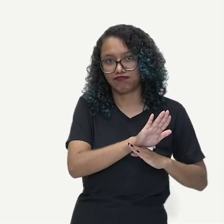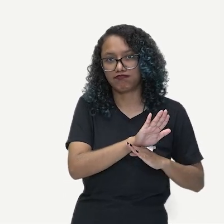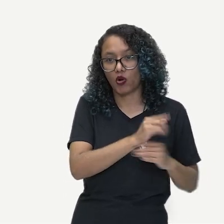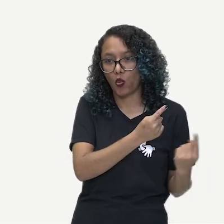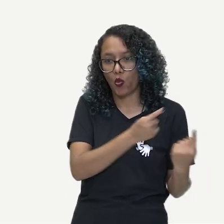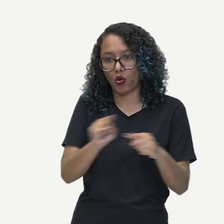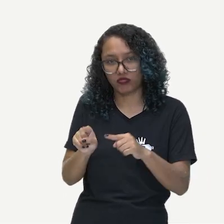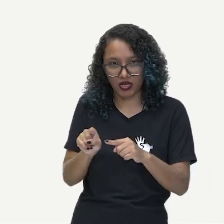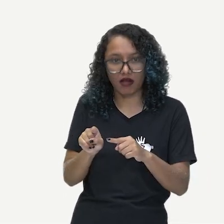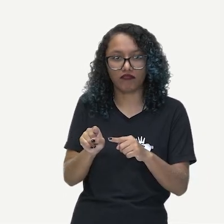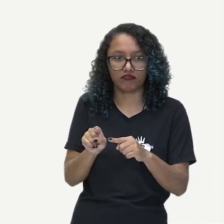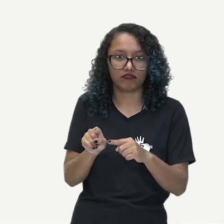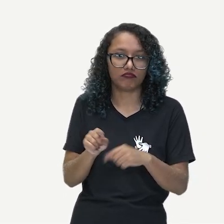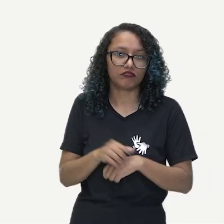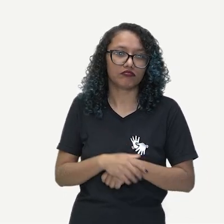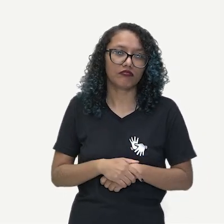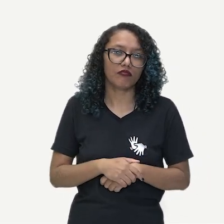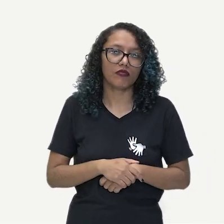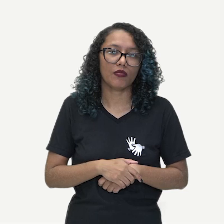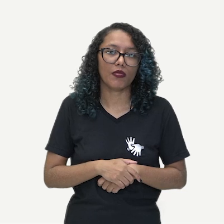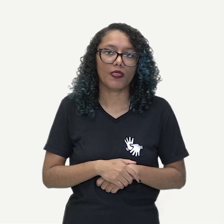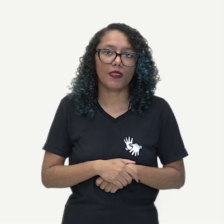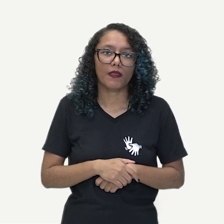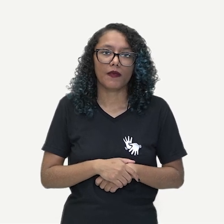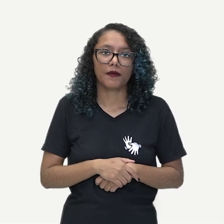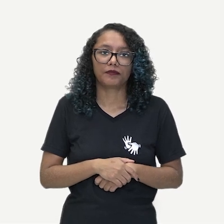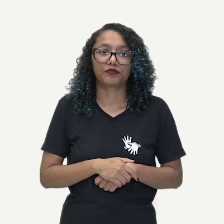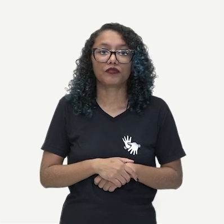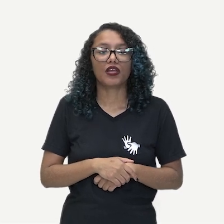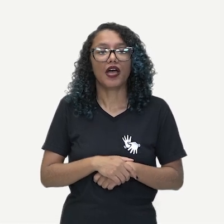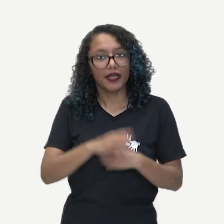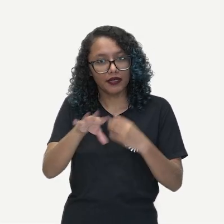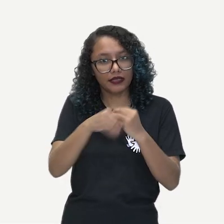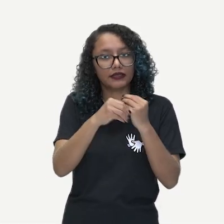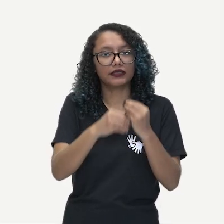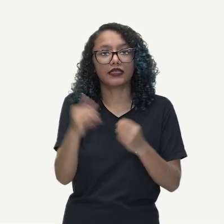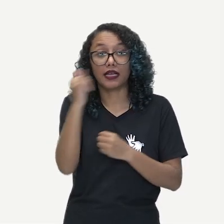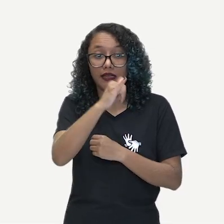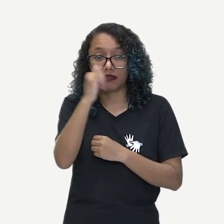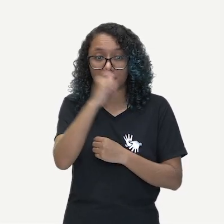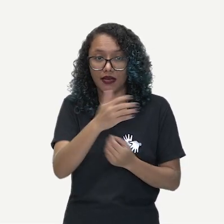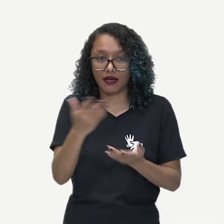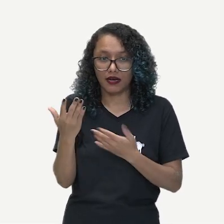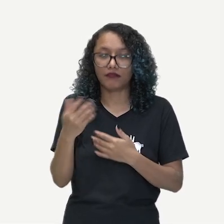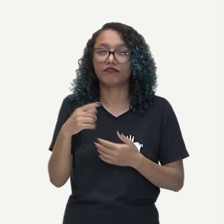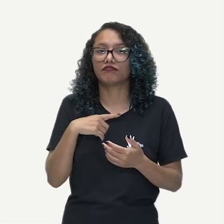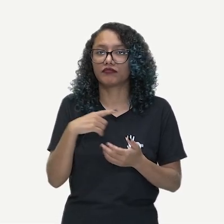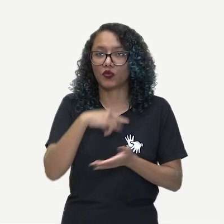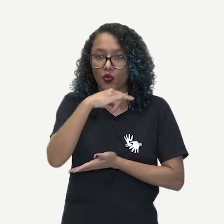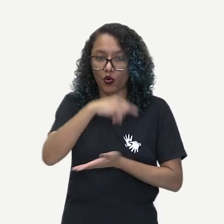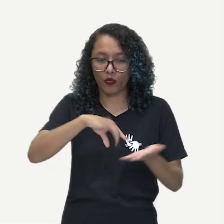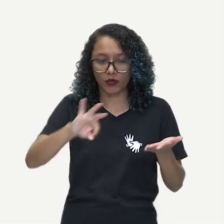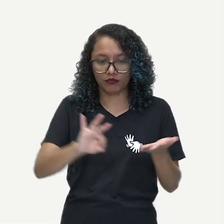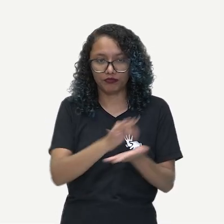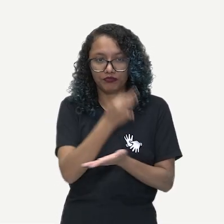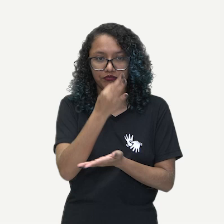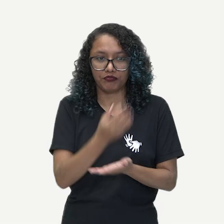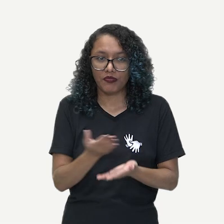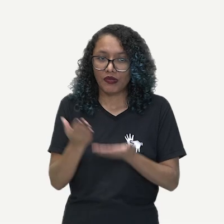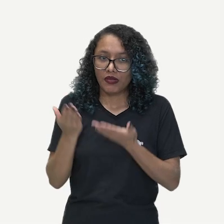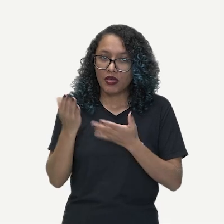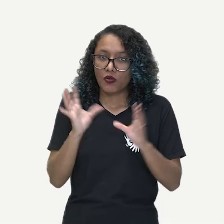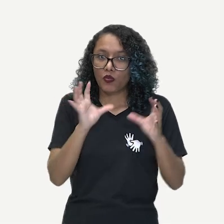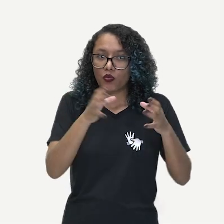1882, a Alemanha, a Áustria-Hungria e agora a Itália, eles assinam o Tratado da Tríplice